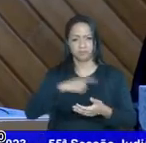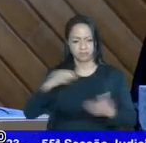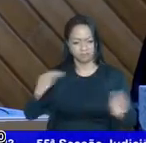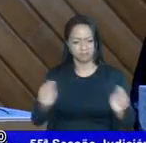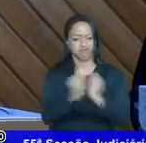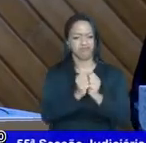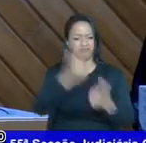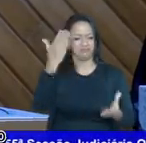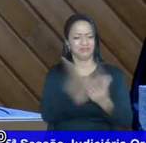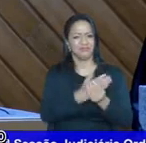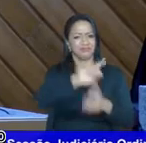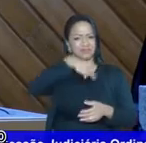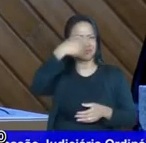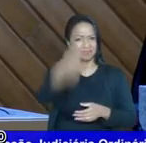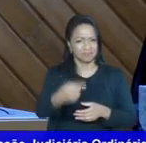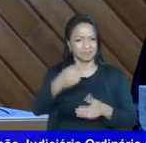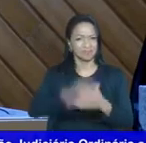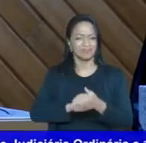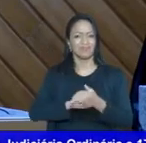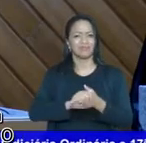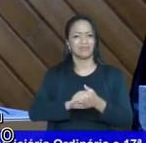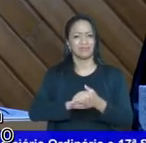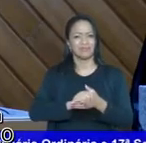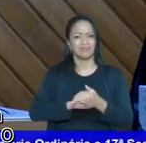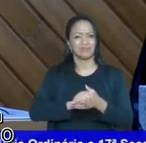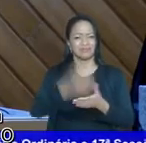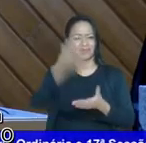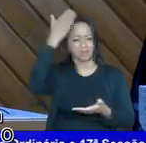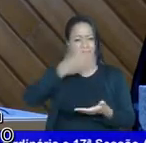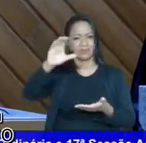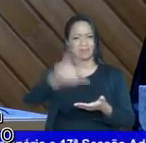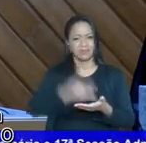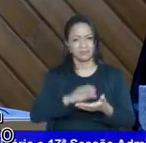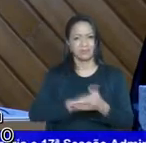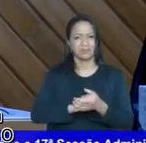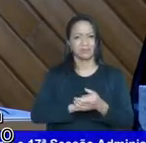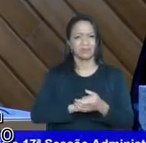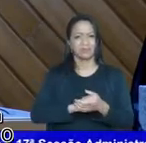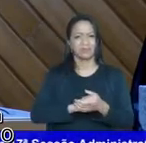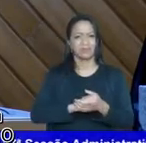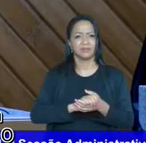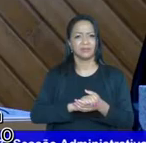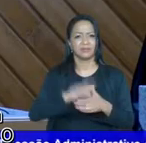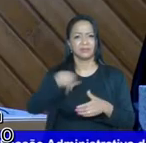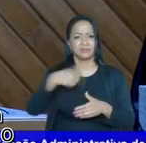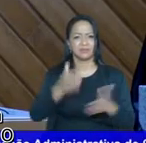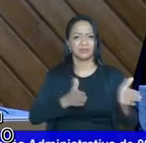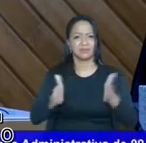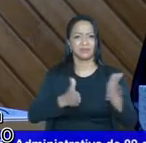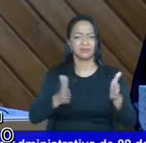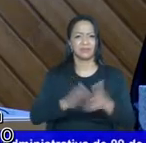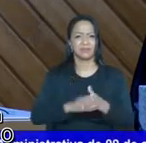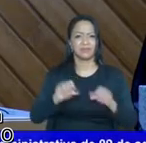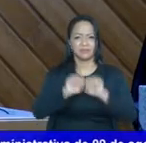juntados veste uma depois, camisa branca eles são com a gravata transmissão de toga preta. da prestação de contas retificadora que foi feita de Ele forma é um homem tempestiva. claro, É que o